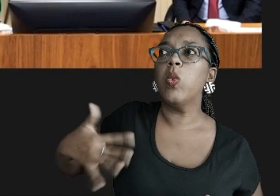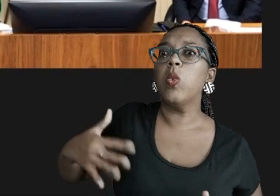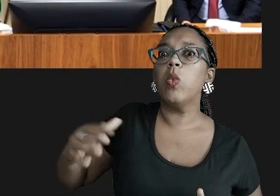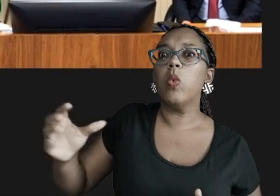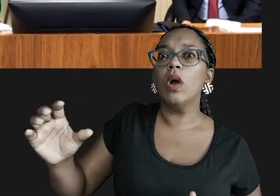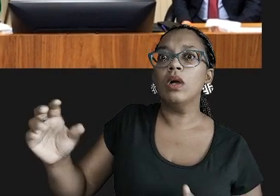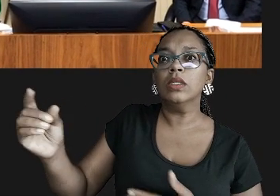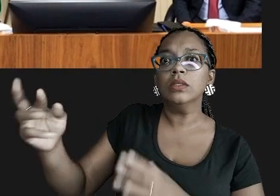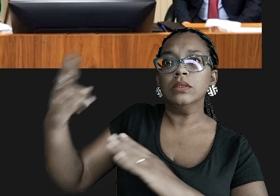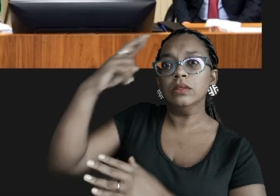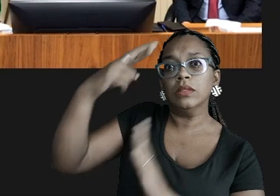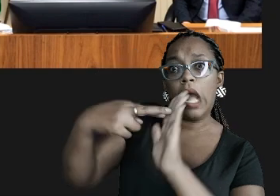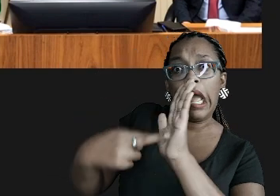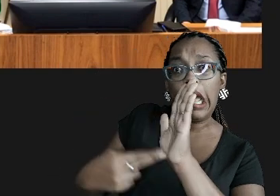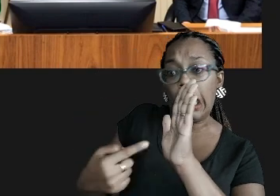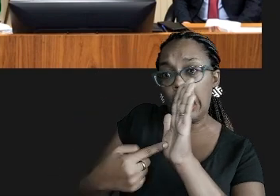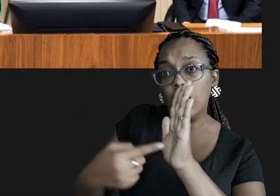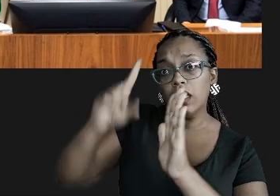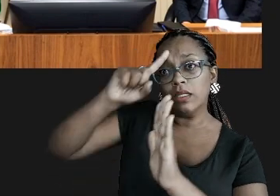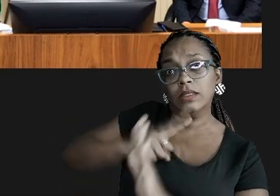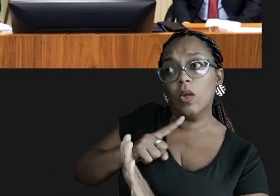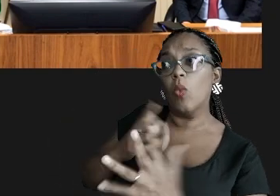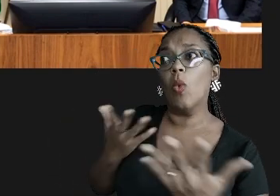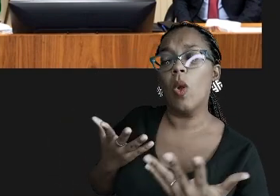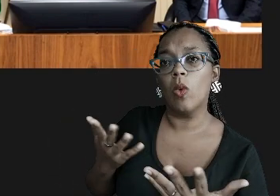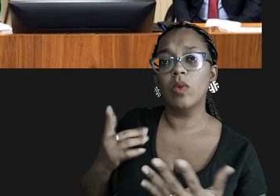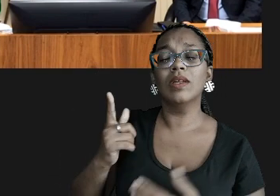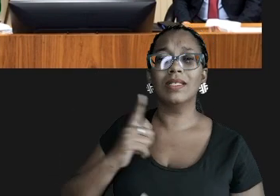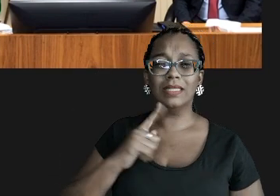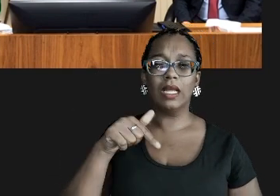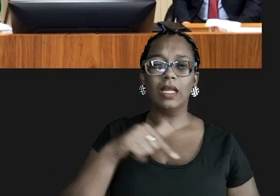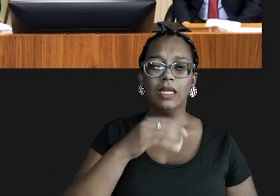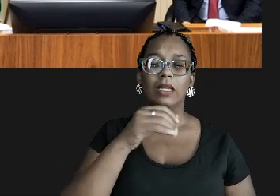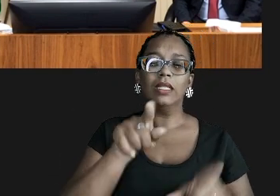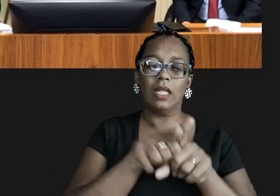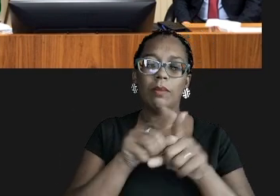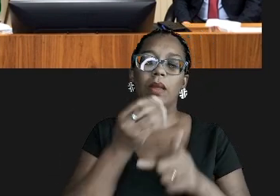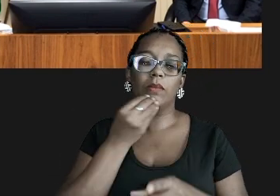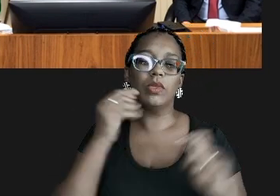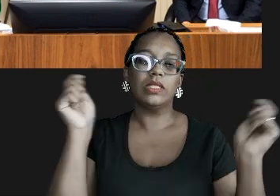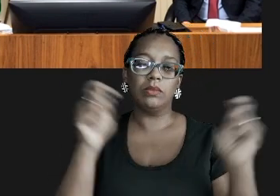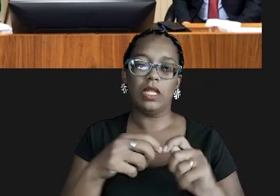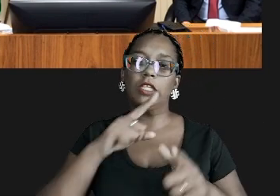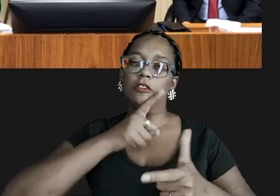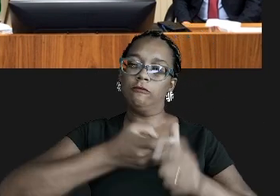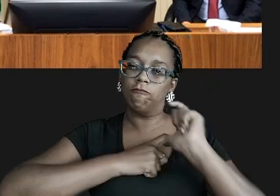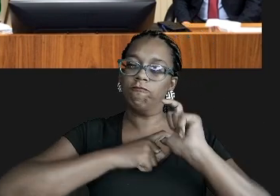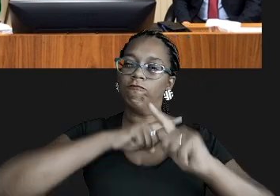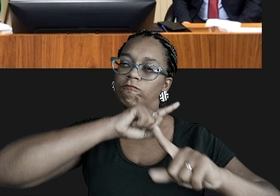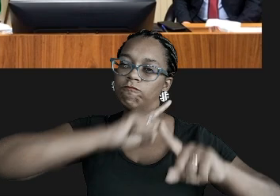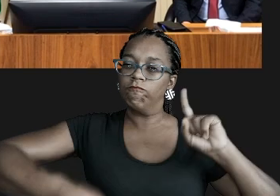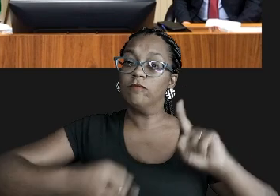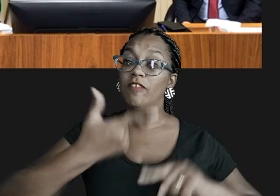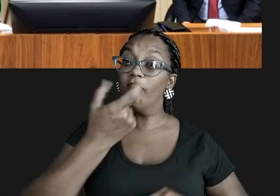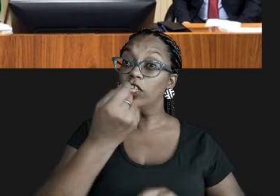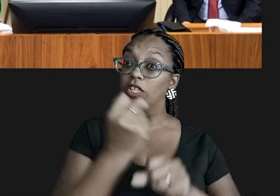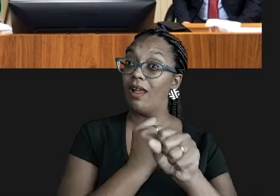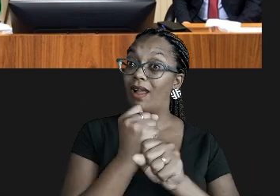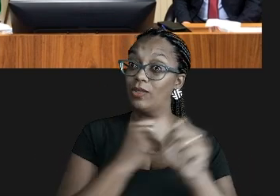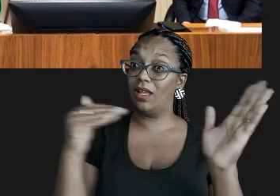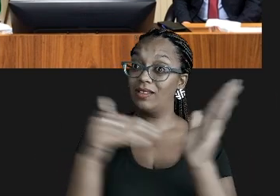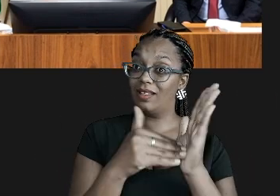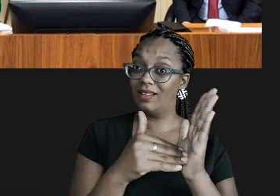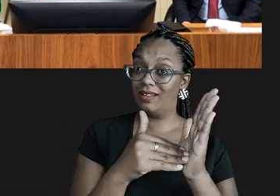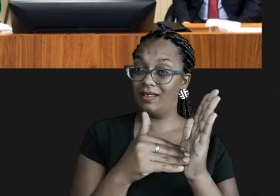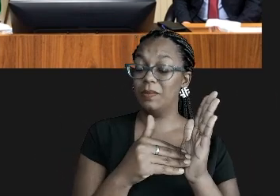sanção que ele vai receber nas regras de na habilitação a gente agora tem também aí a possibilidade de estabelecer na habilitações por até 20 anos a gente pode